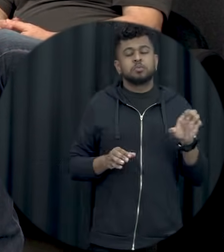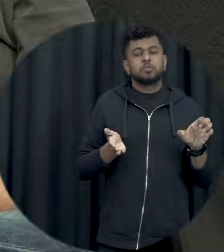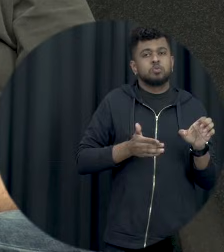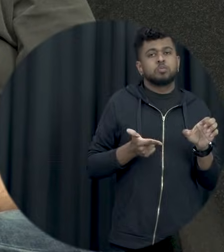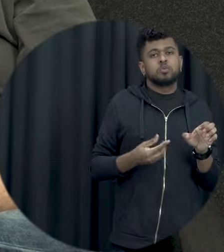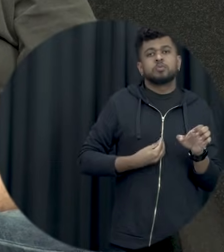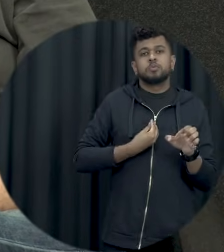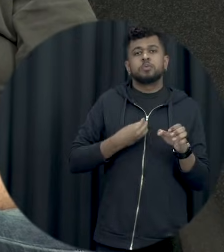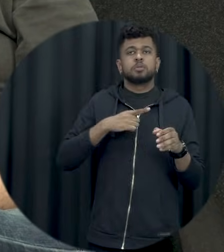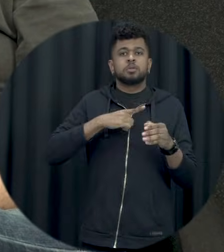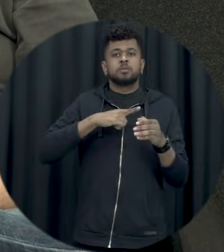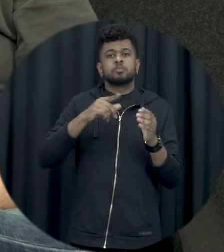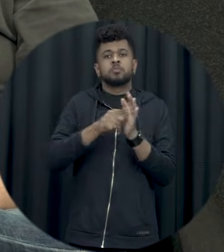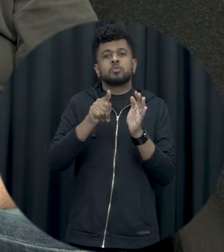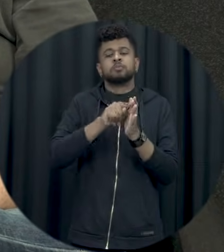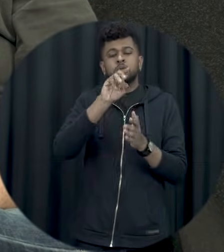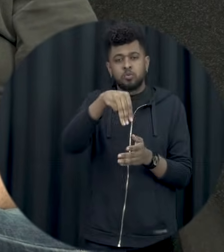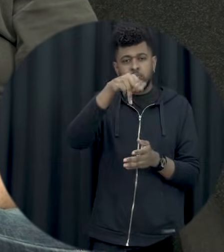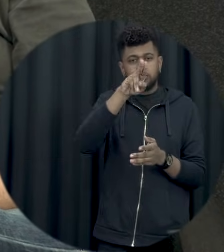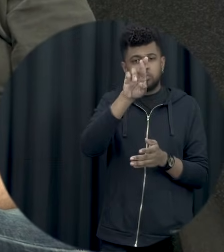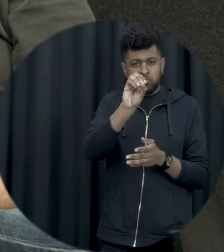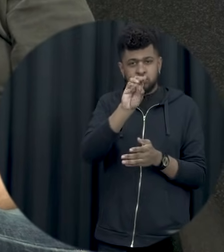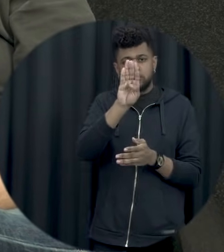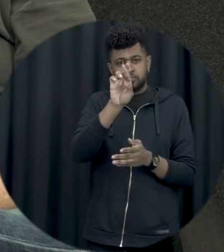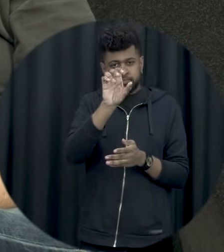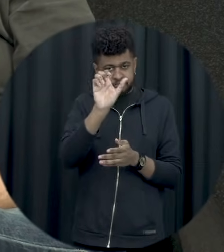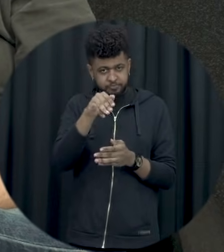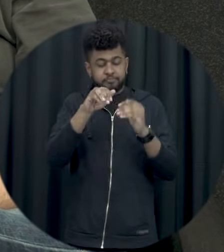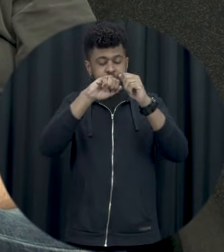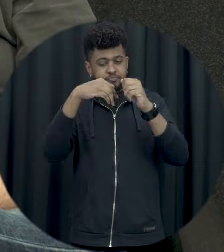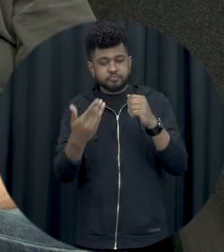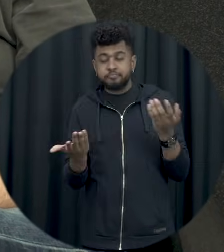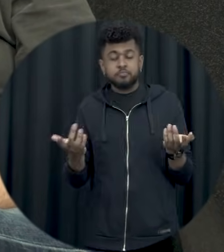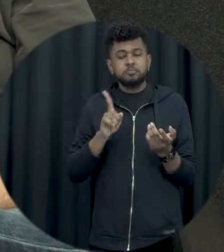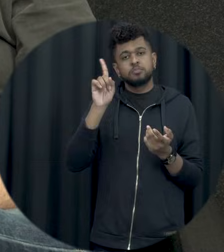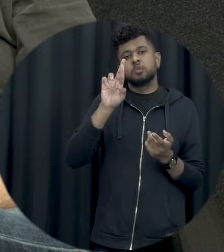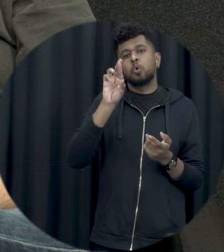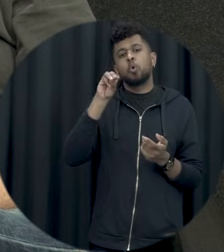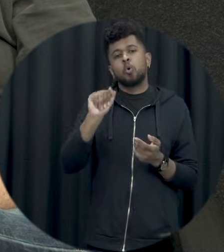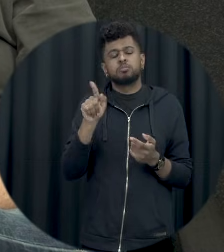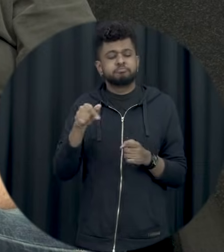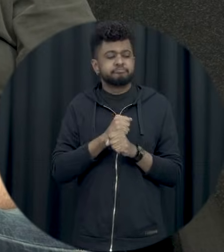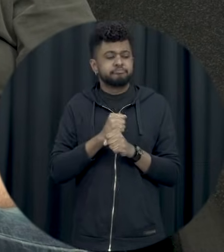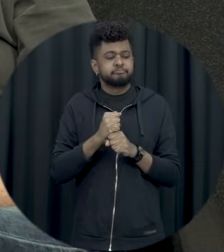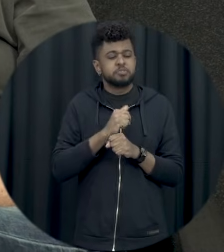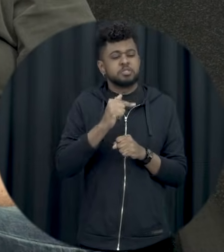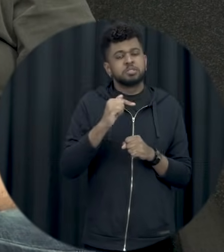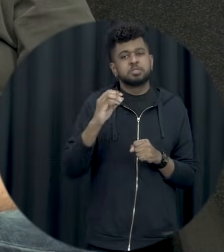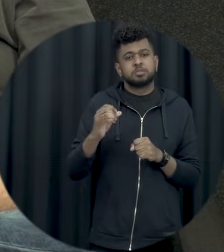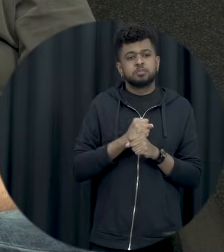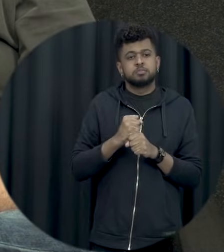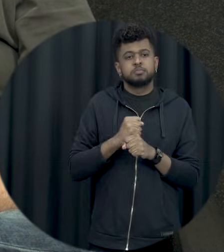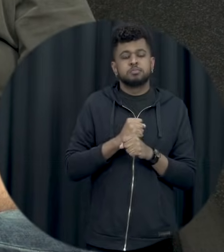queda do Muro de Berlim. E o fato que em Roma tínhamos estou falando dos anos 70, né, meados dos anos